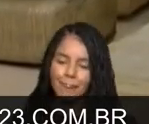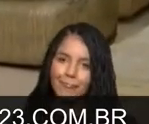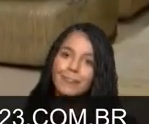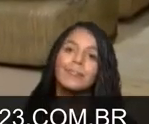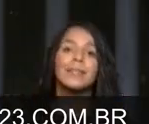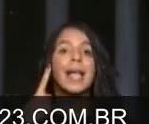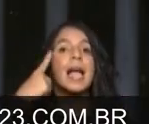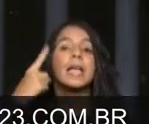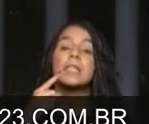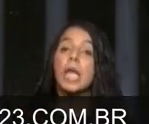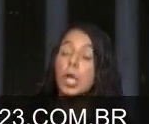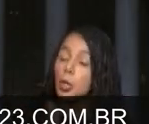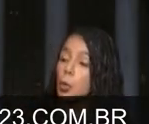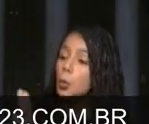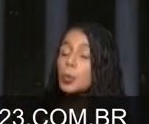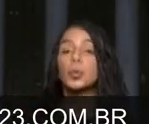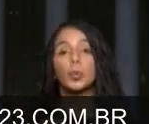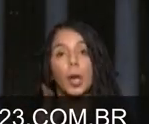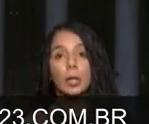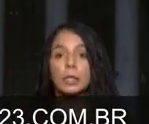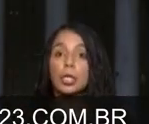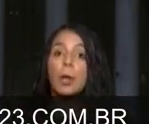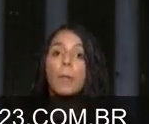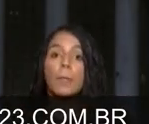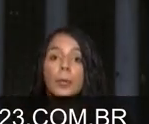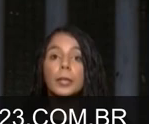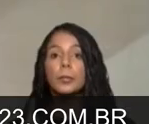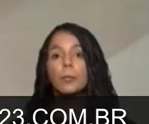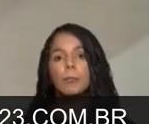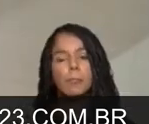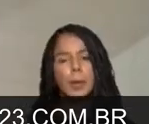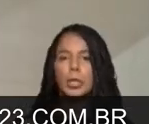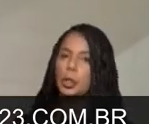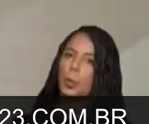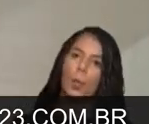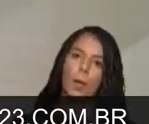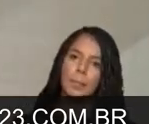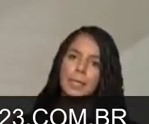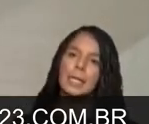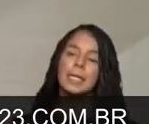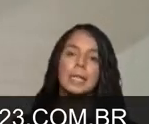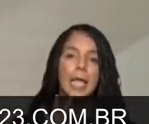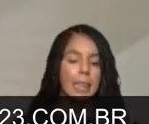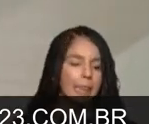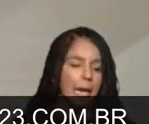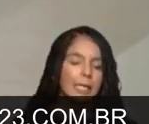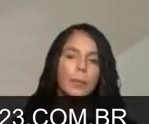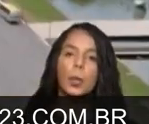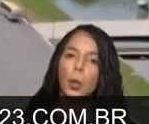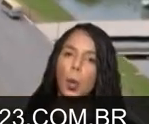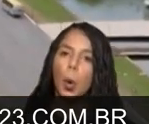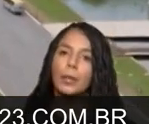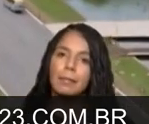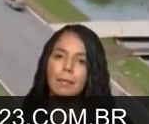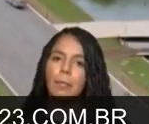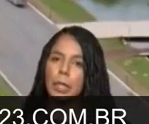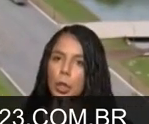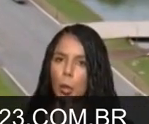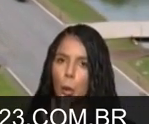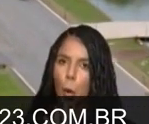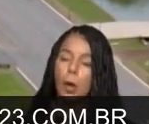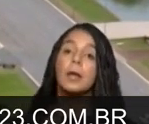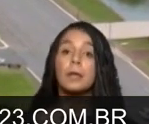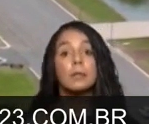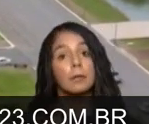usuários sejam punidos com penas alternativas à prisão e passem por tratamento contra a dependência. Para que a mudança